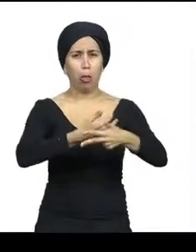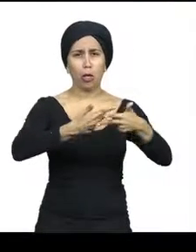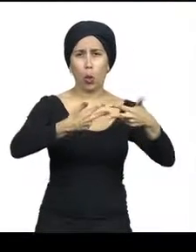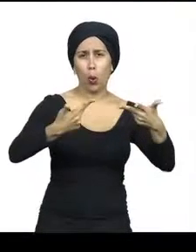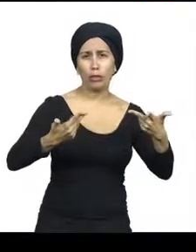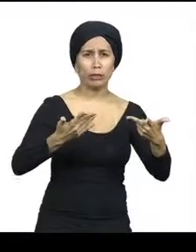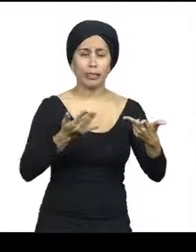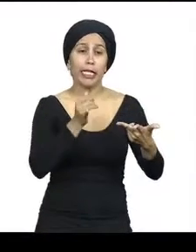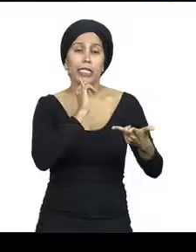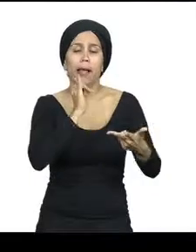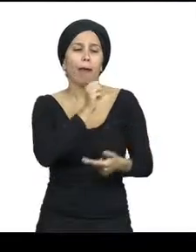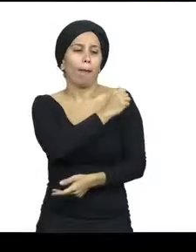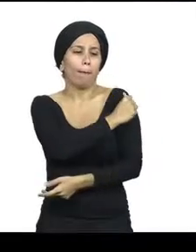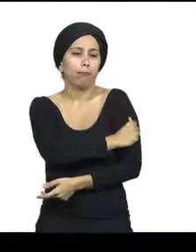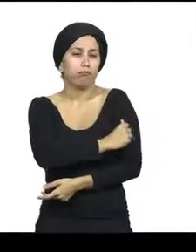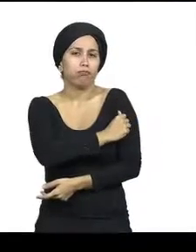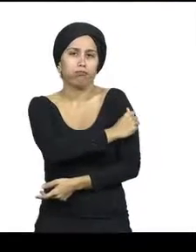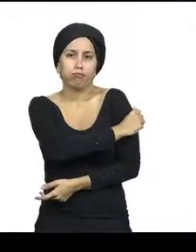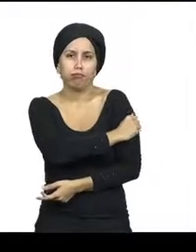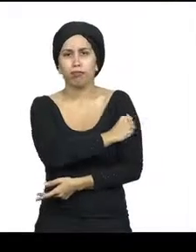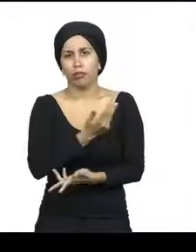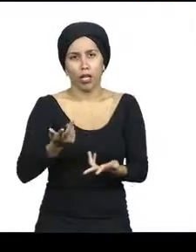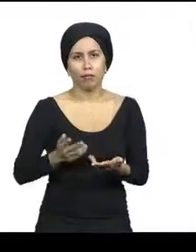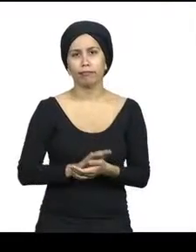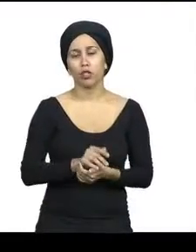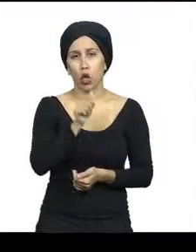como enfermarias e ambulatórios.